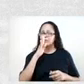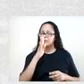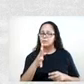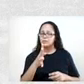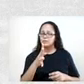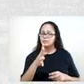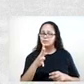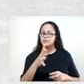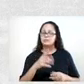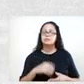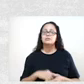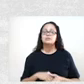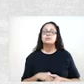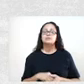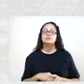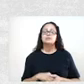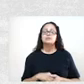acusações